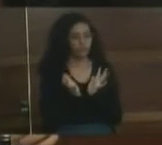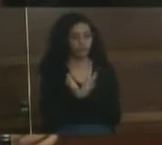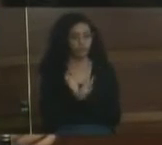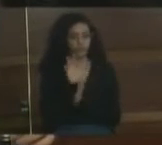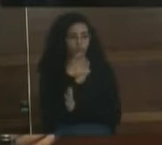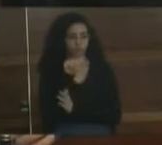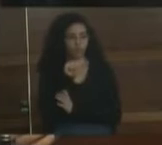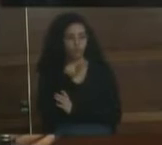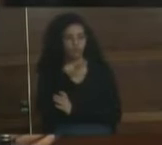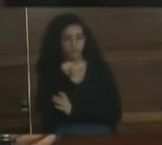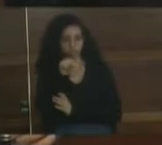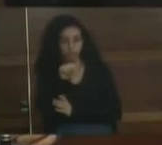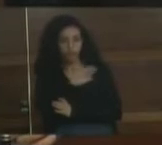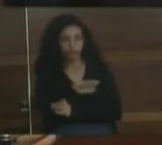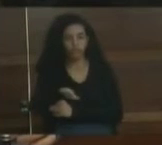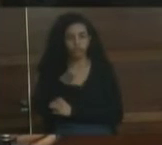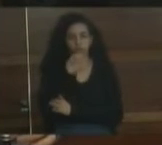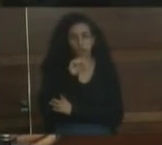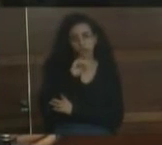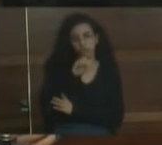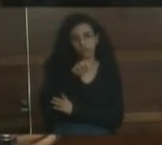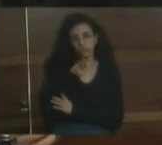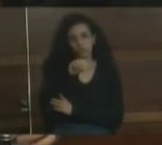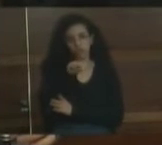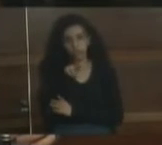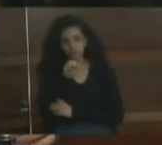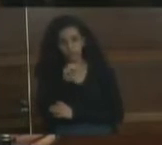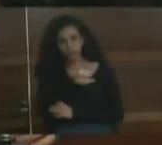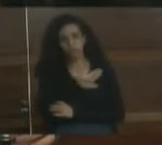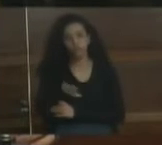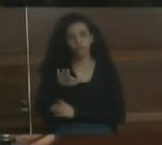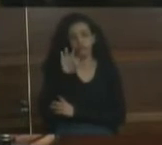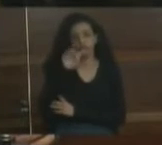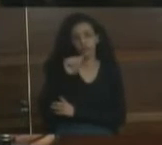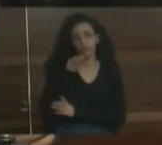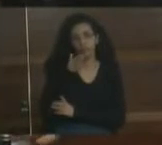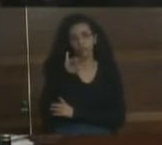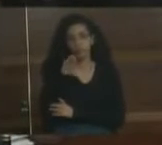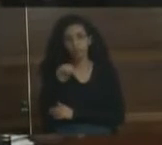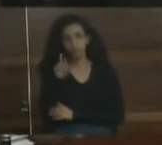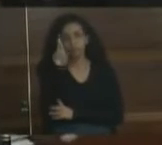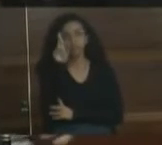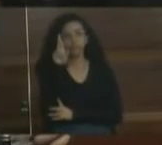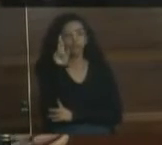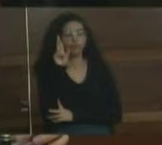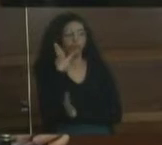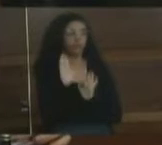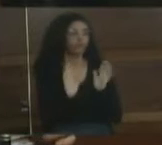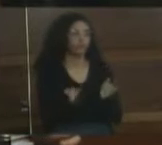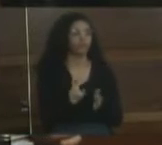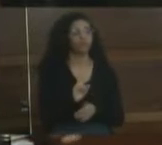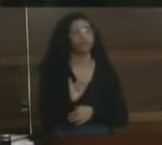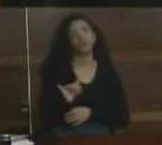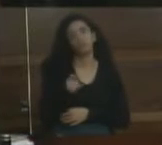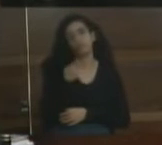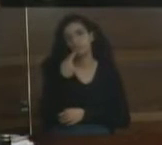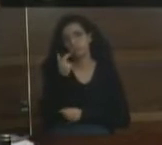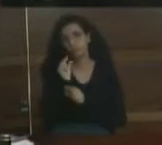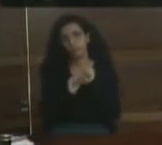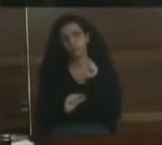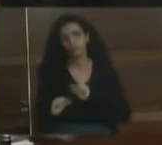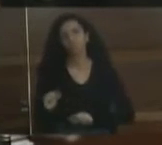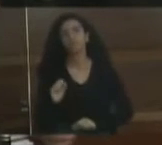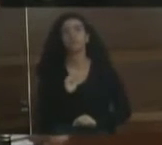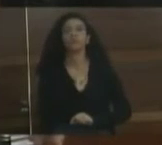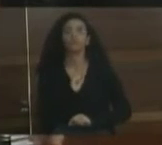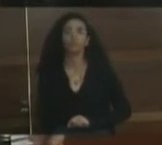carla simone fábio que são os representantes aqui neste momento da na conta ver que vão falar um pouco sobre